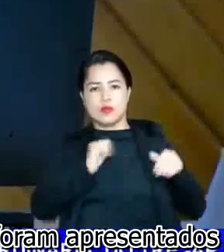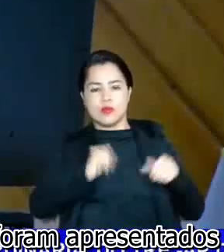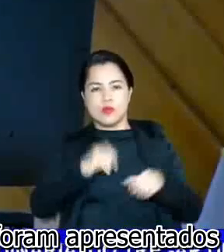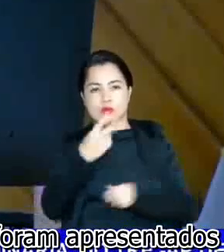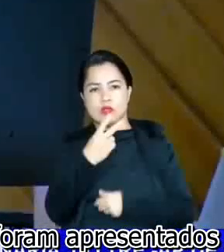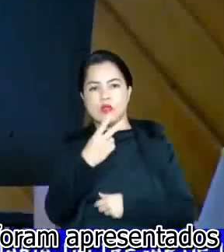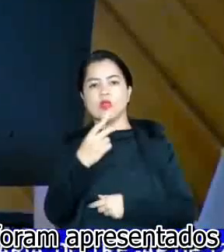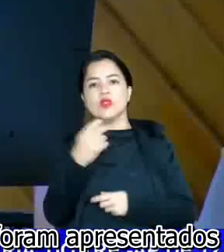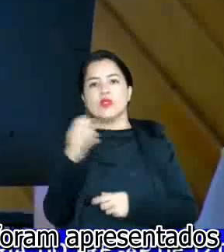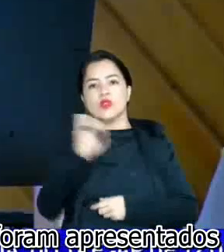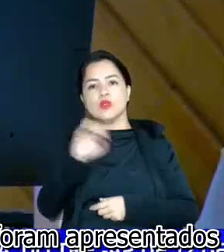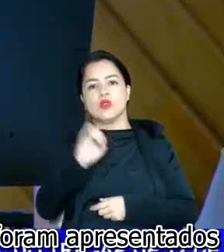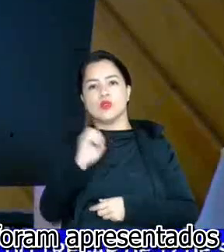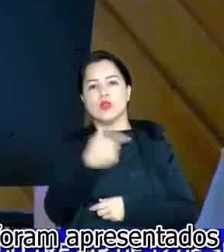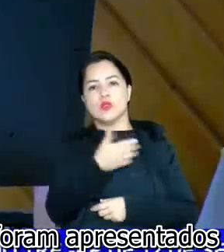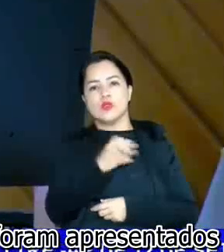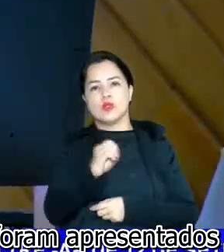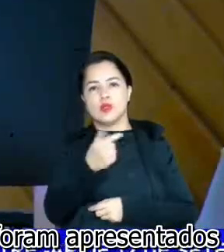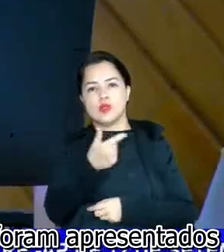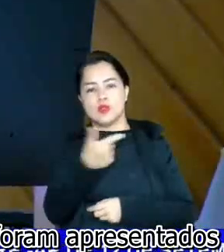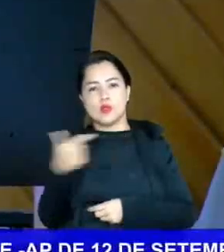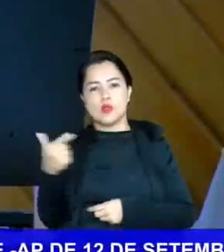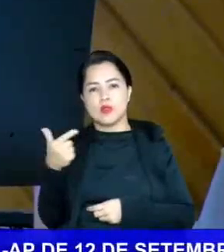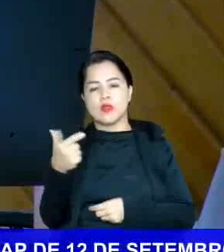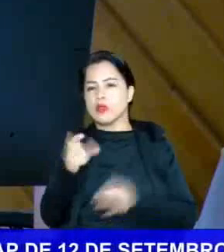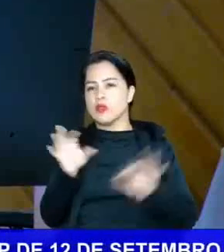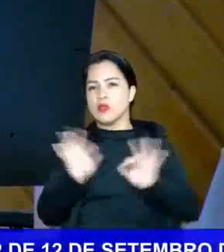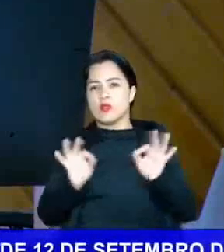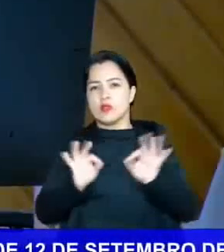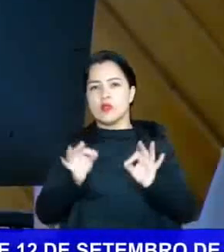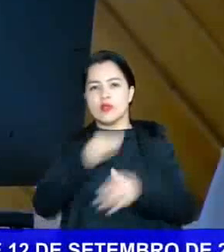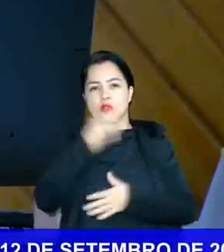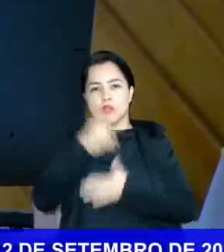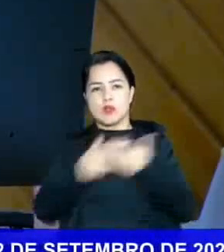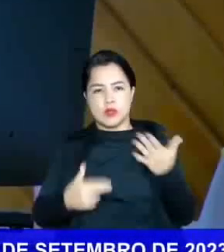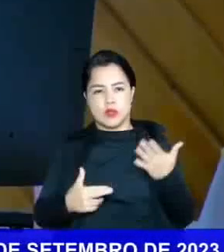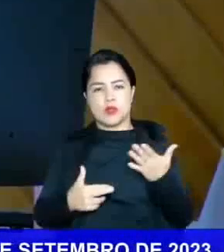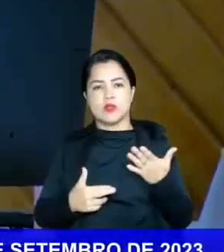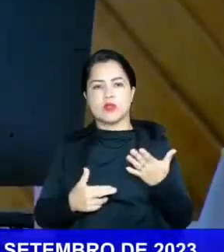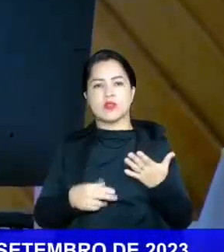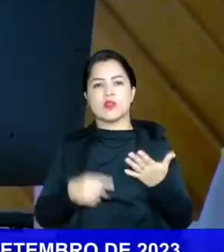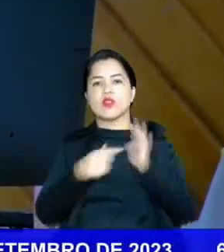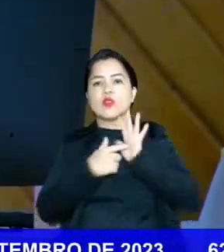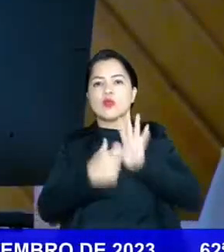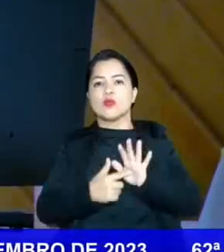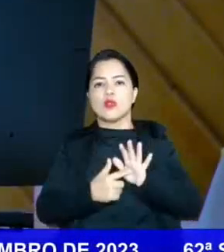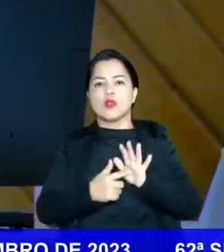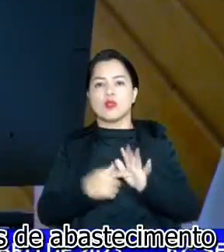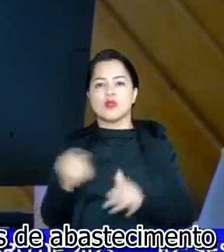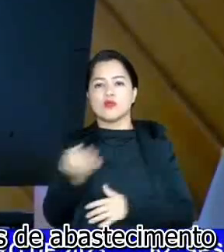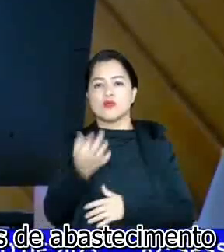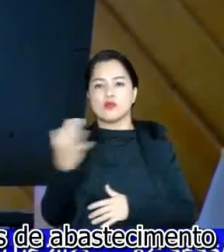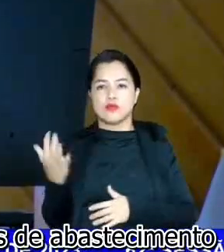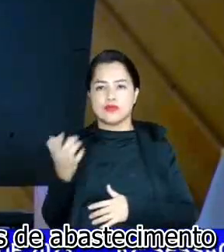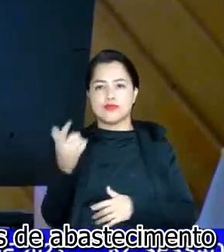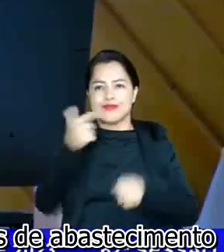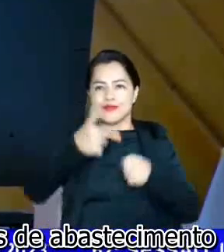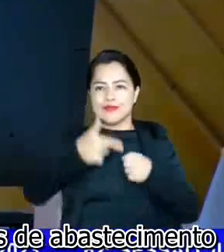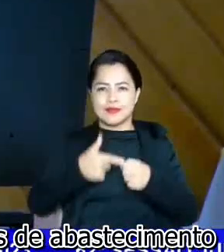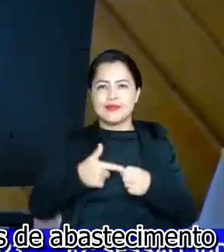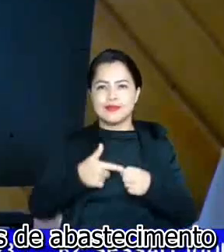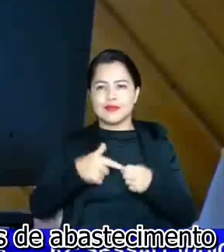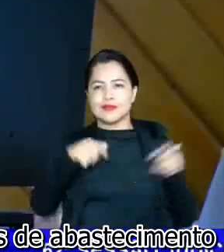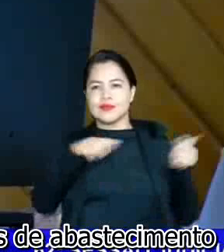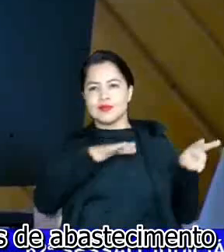2 de outubro de 2022, não foram apresentados relatórios que demonstrassem o volume e o valor de combustíveis